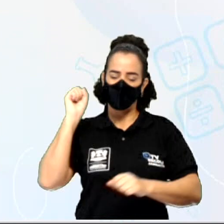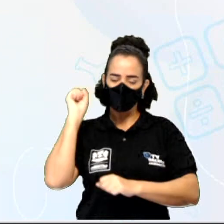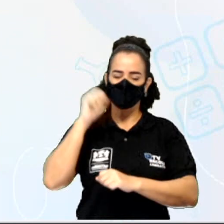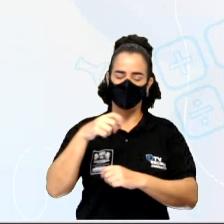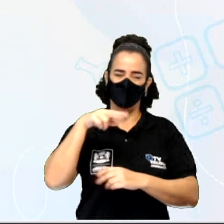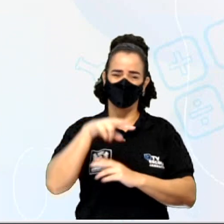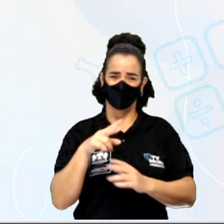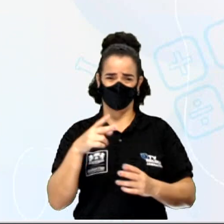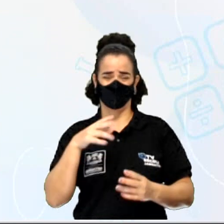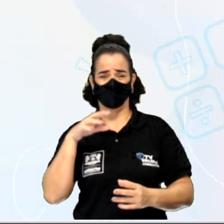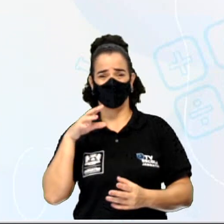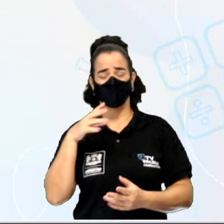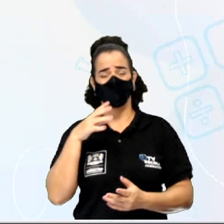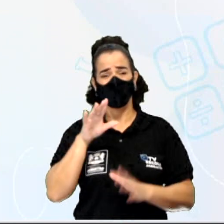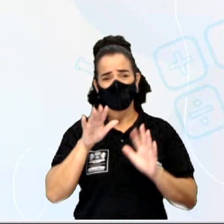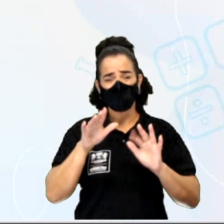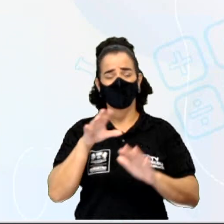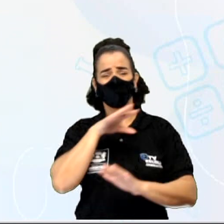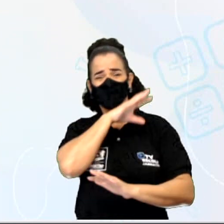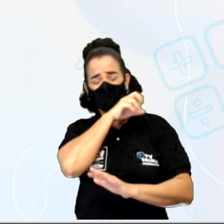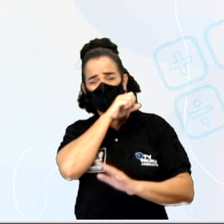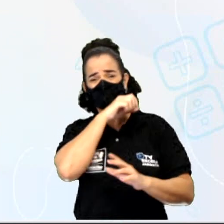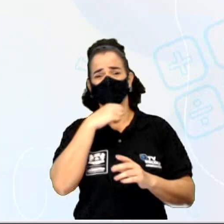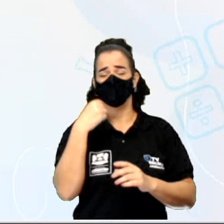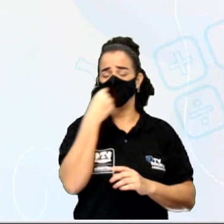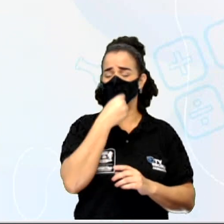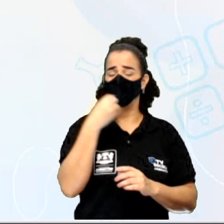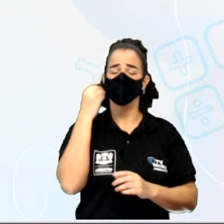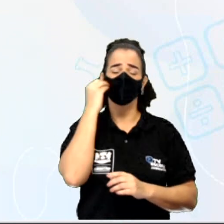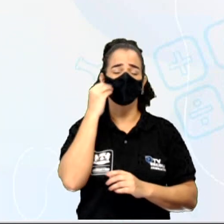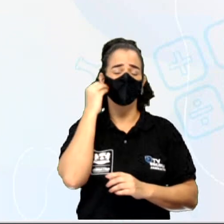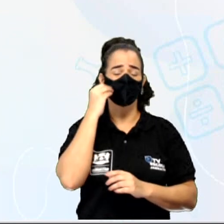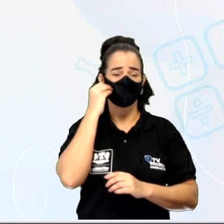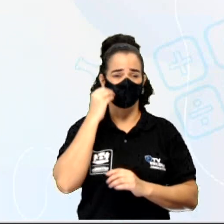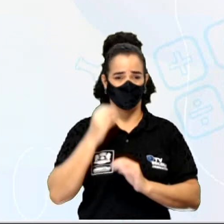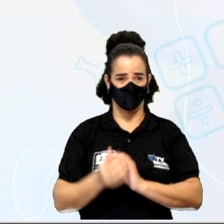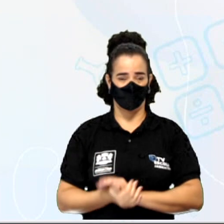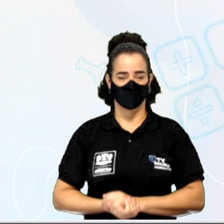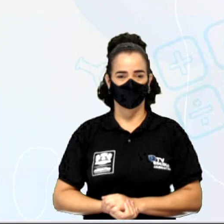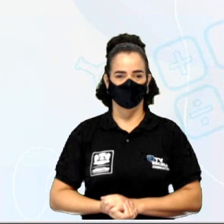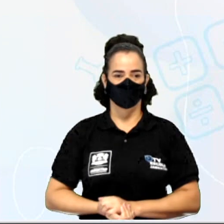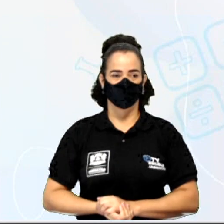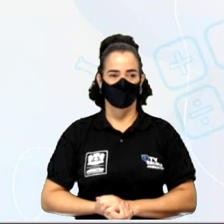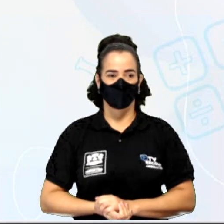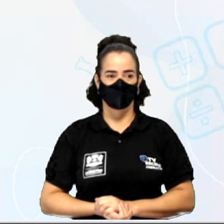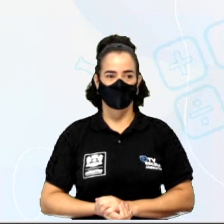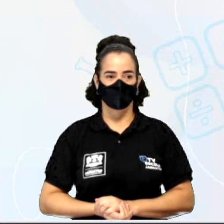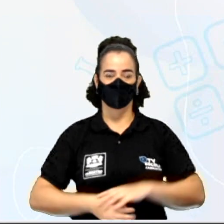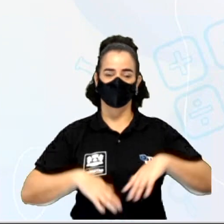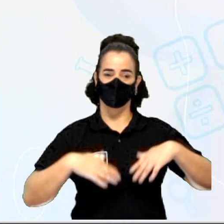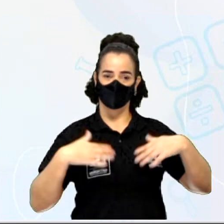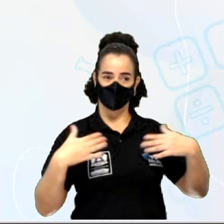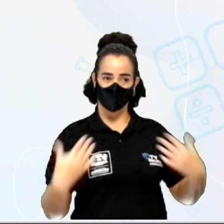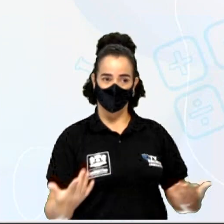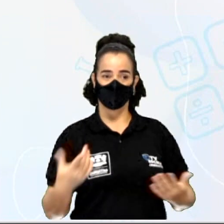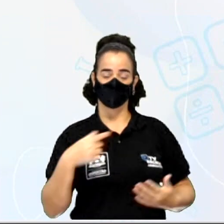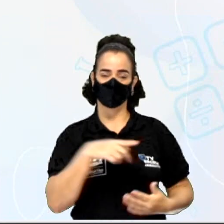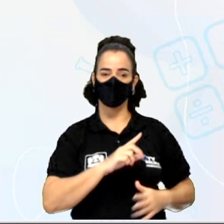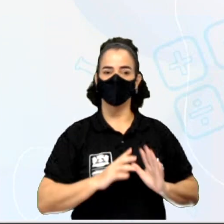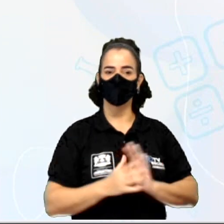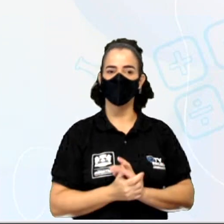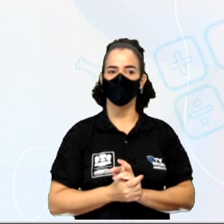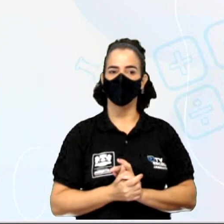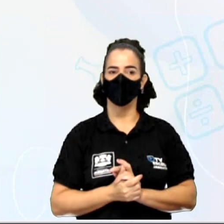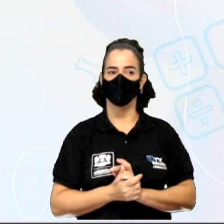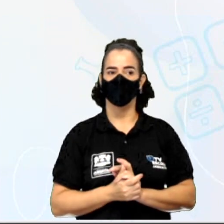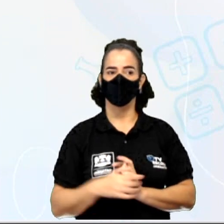vil que te afaga e escarra nessa boca que te beija. Augusto dos Anjos. Bom, pessoal, a questão